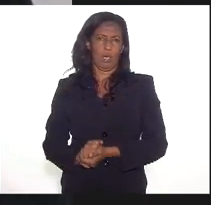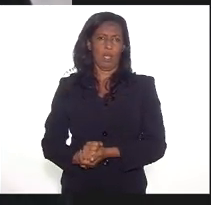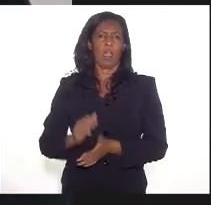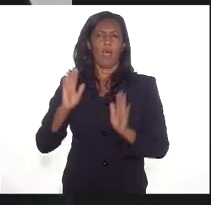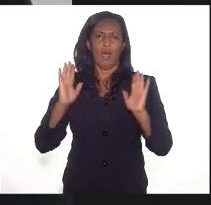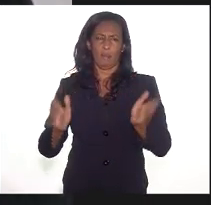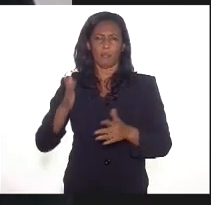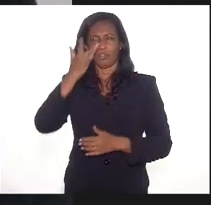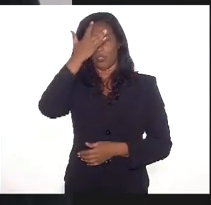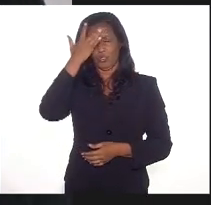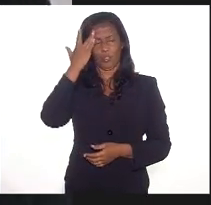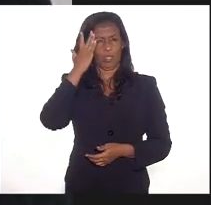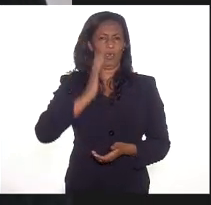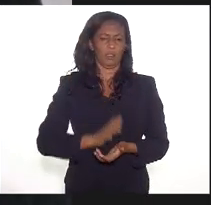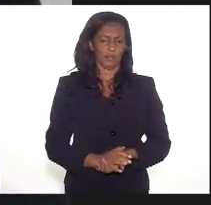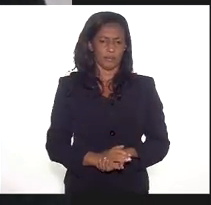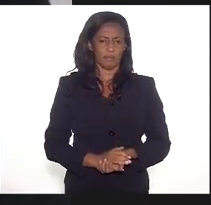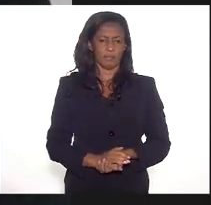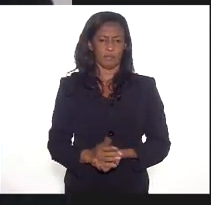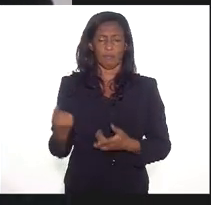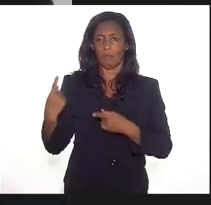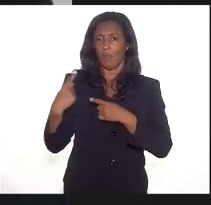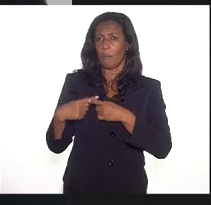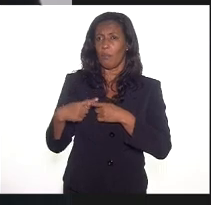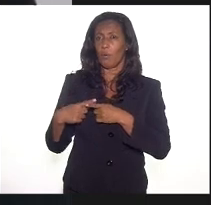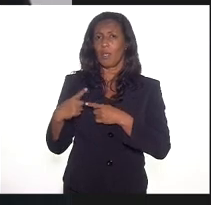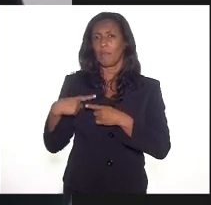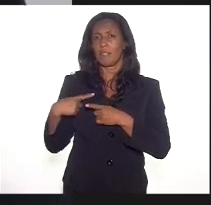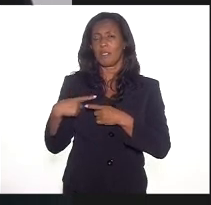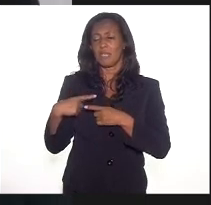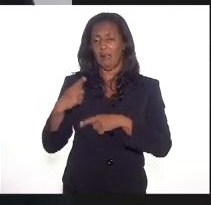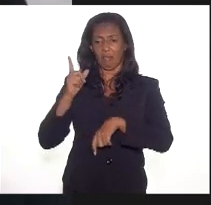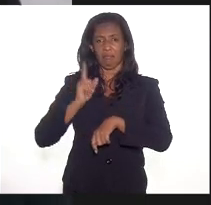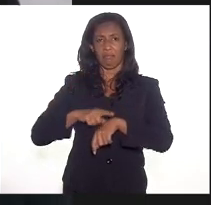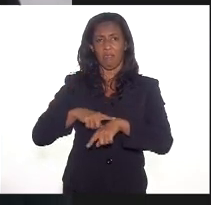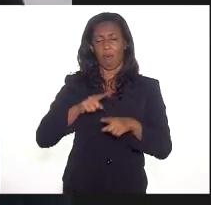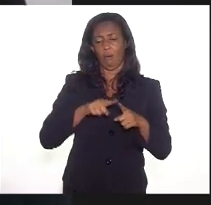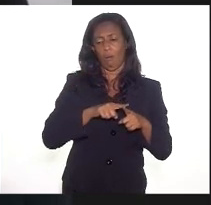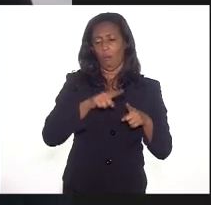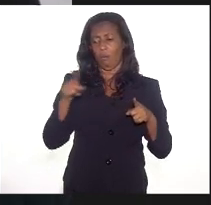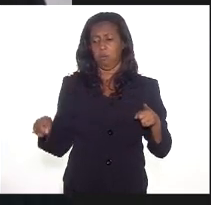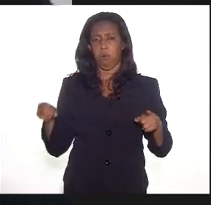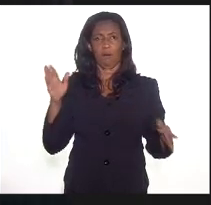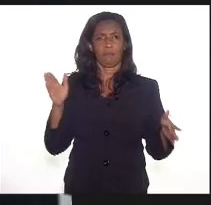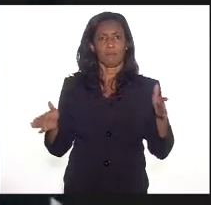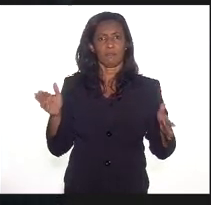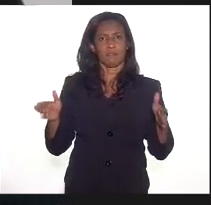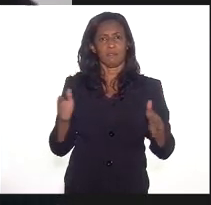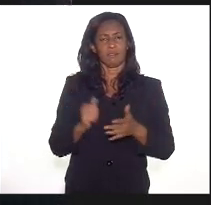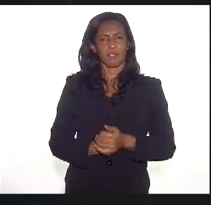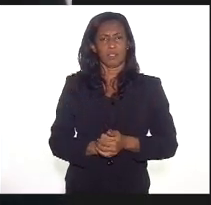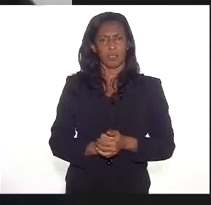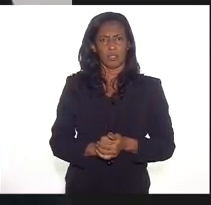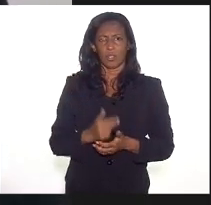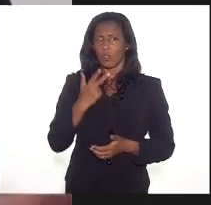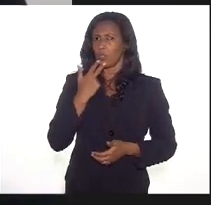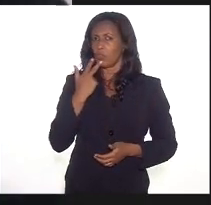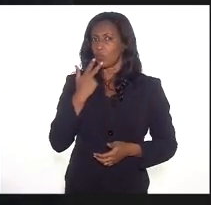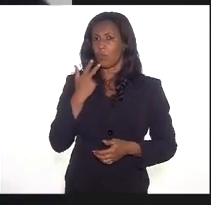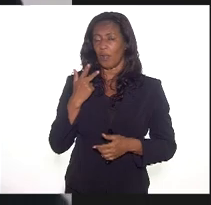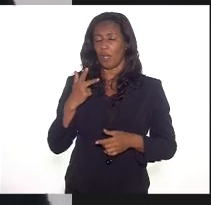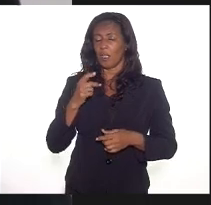cumpriu. Por que tem que ter prazo fixado? Por que não pode ter o documento? Nós estamos falando de uma invasão amanhã